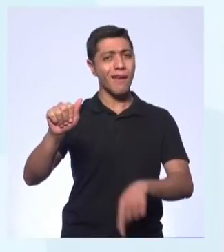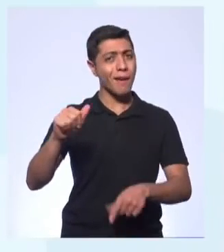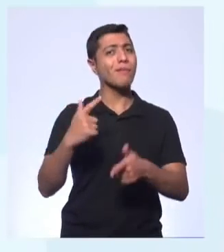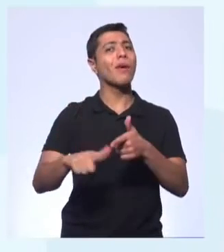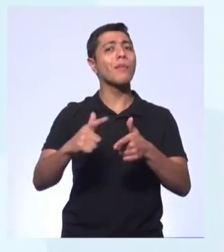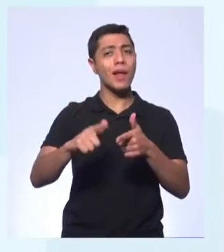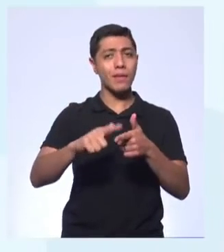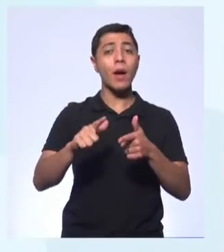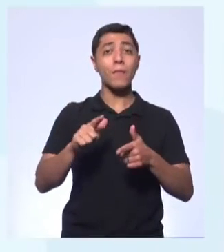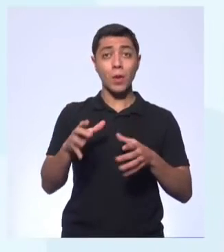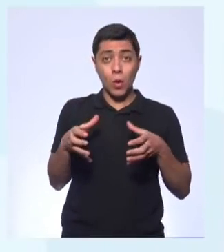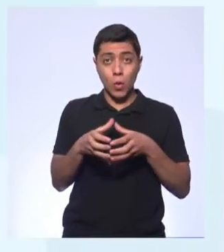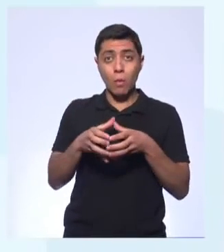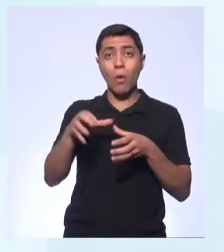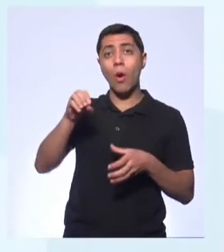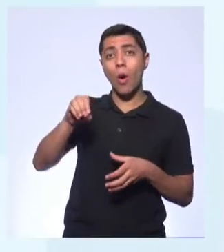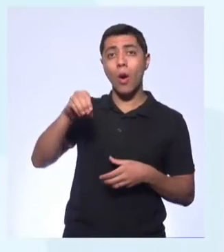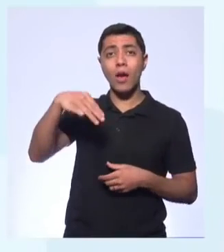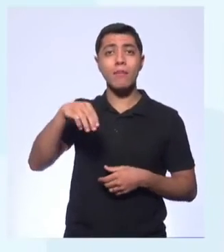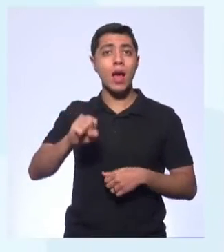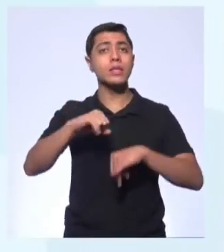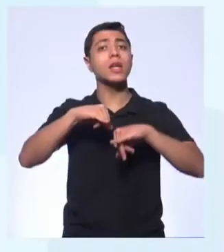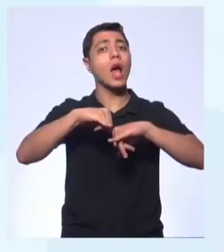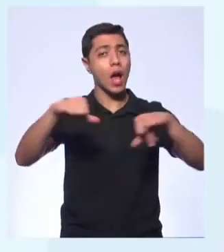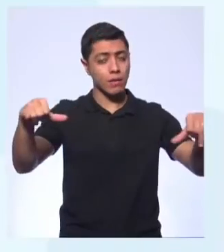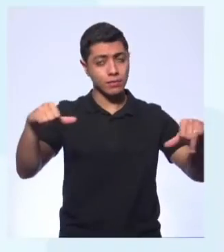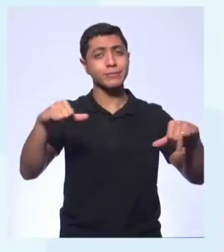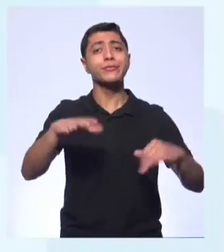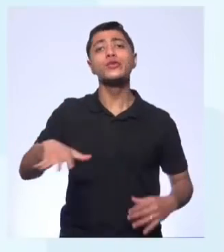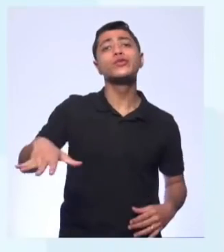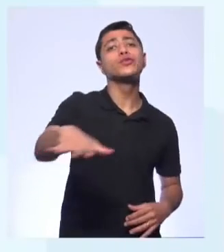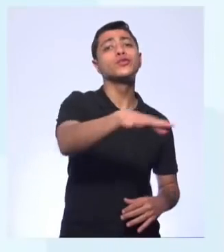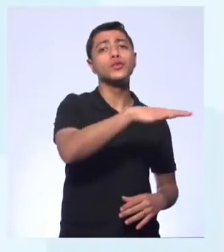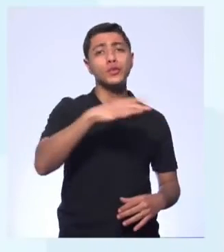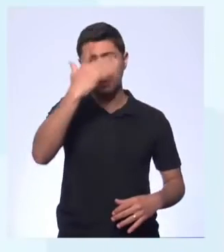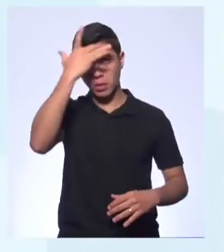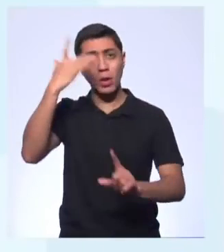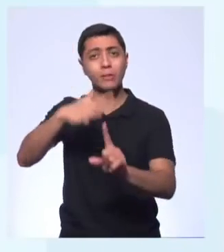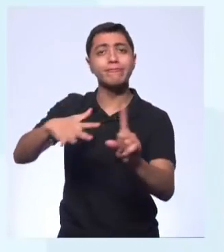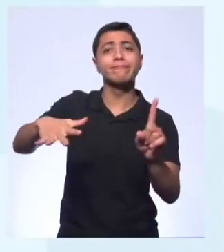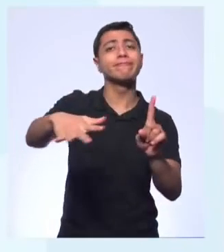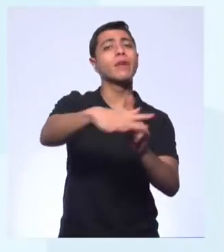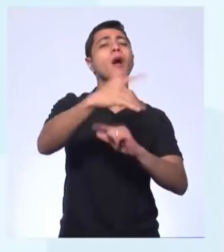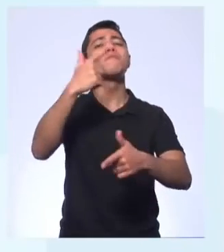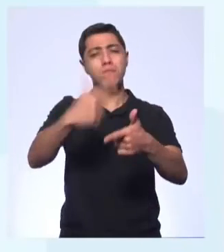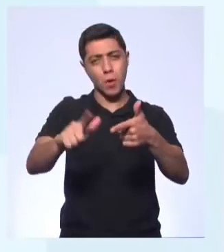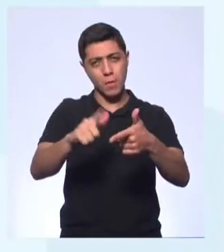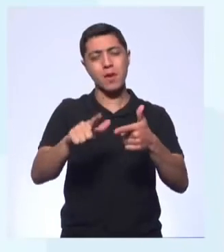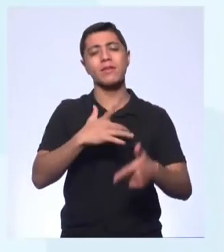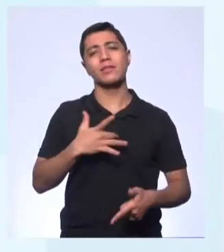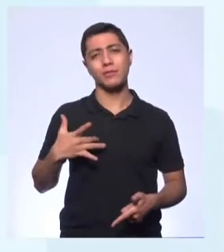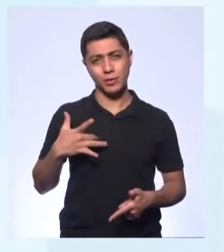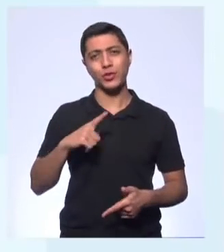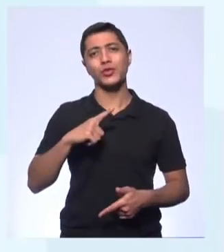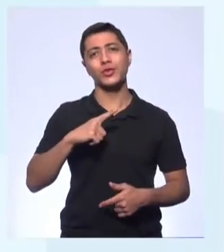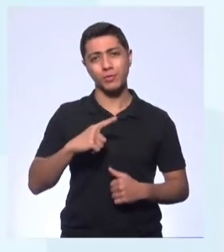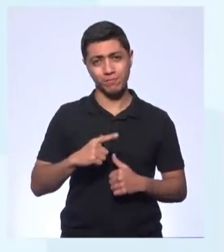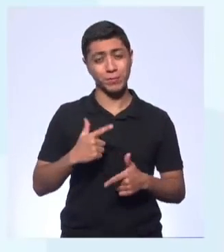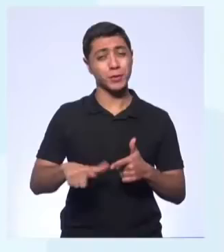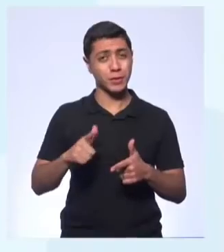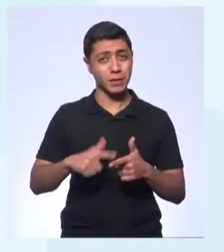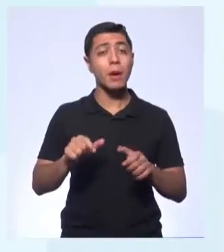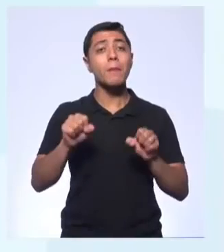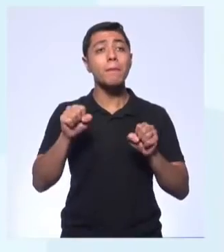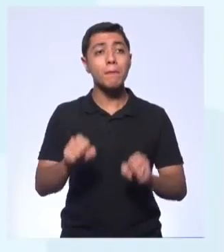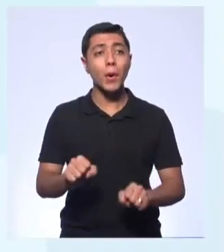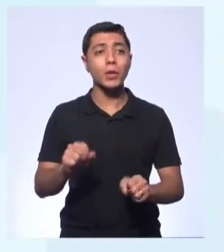pela Organização Mundial de Saúde. Pode causar retardo no crescimento do indivíduo, causar cegueiras noturnas